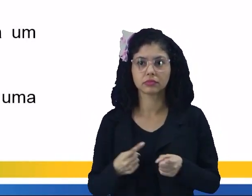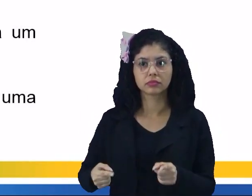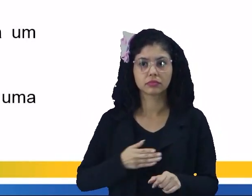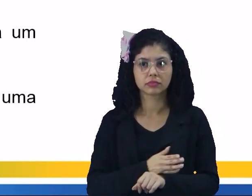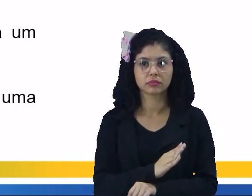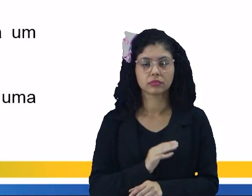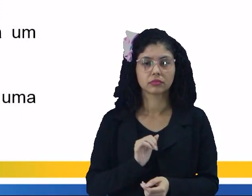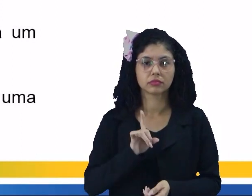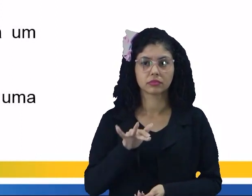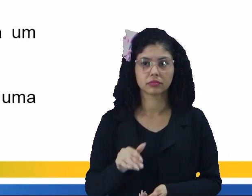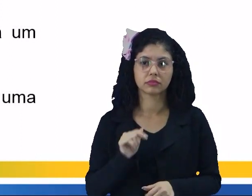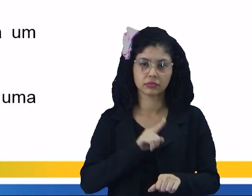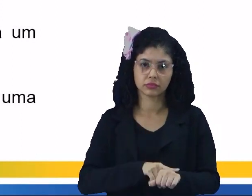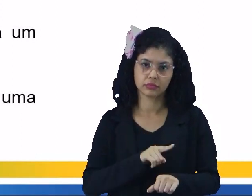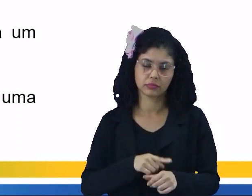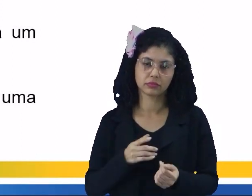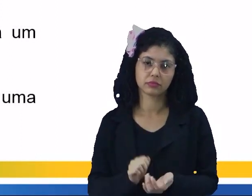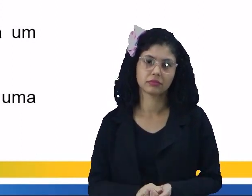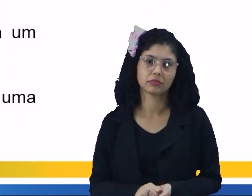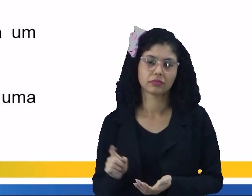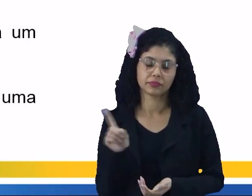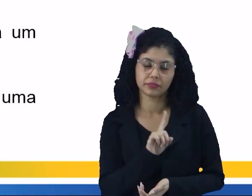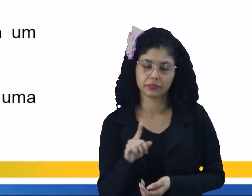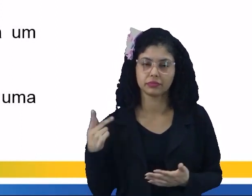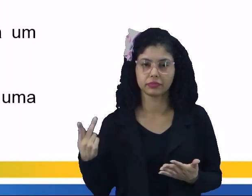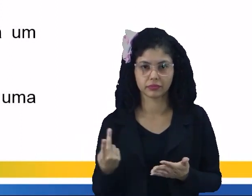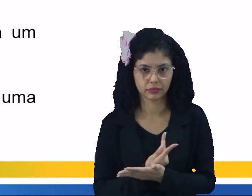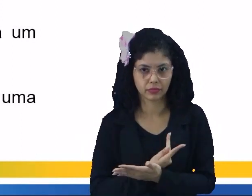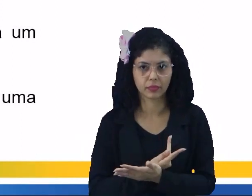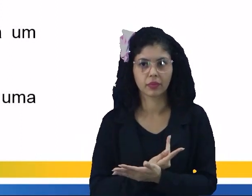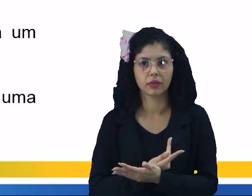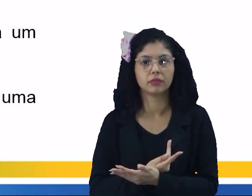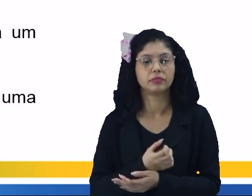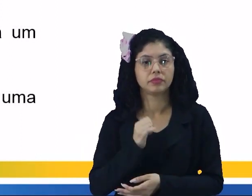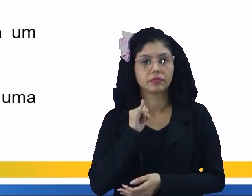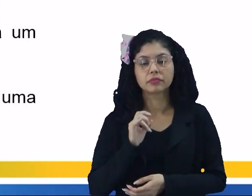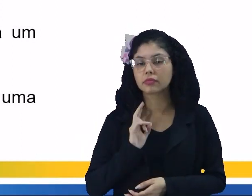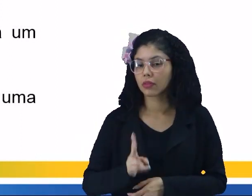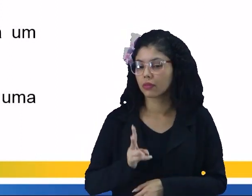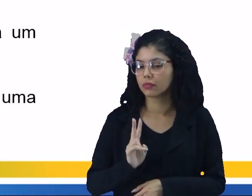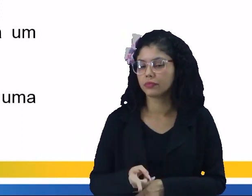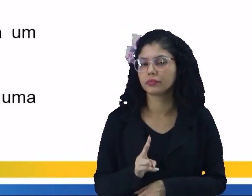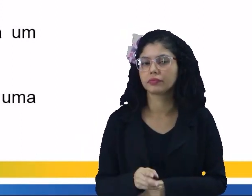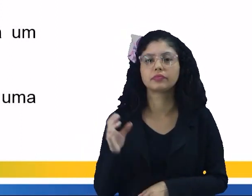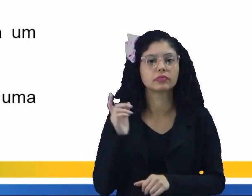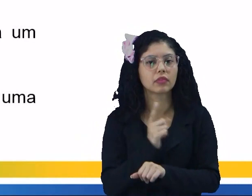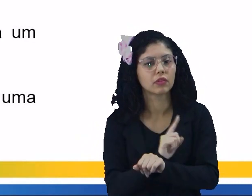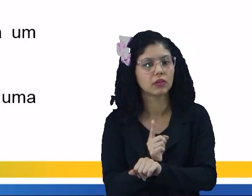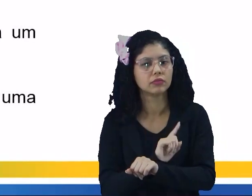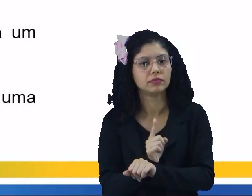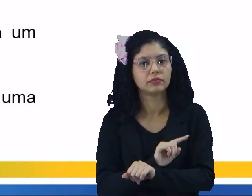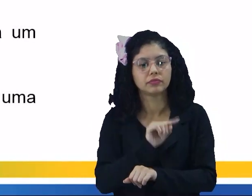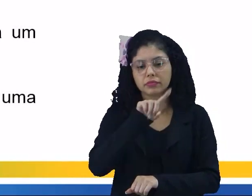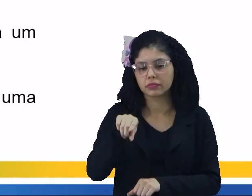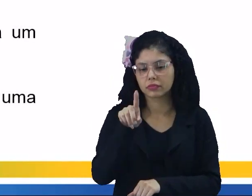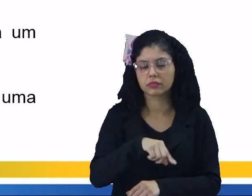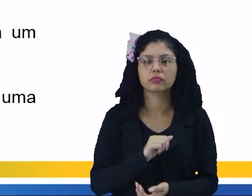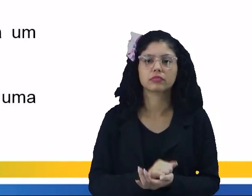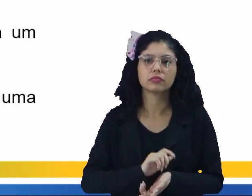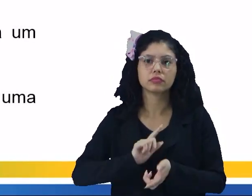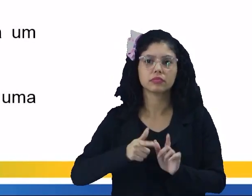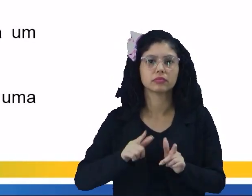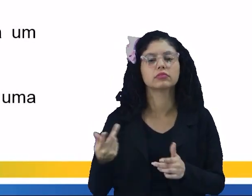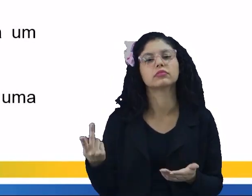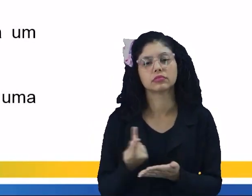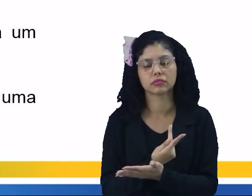uma passagem linear do tempo. Não, se a velocidade fosse constante, a aceleração seria nula. Então a letra E